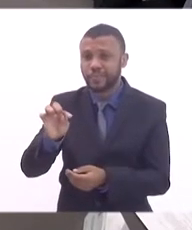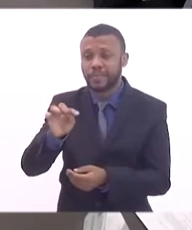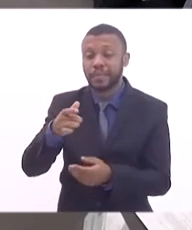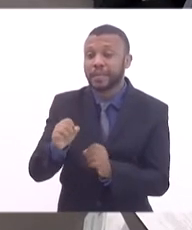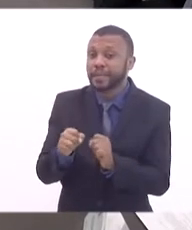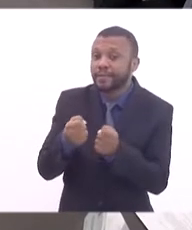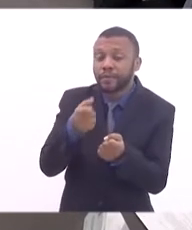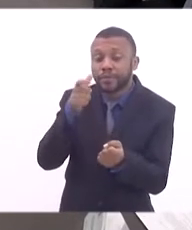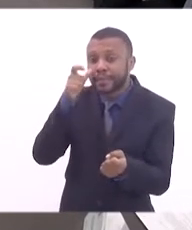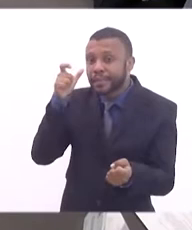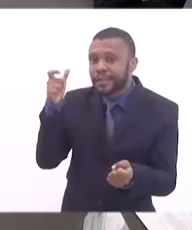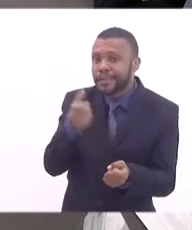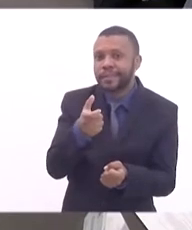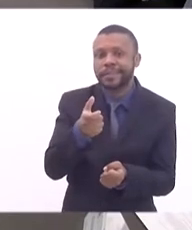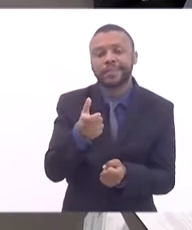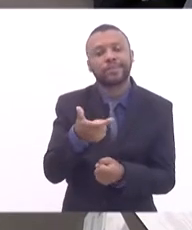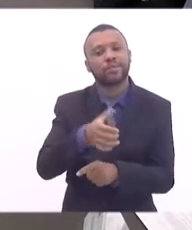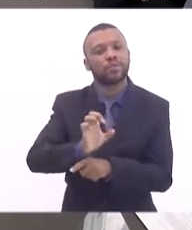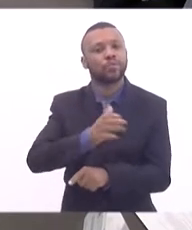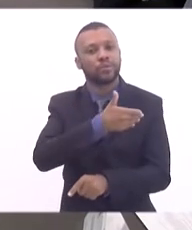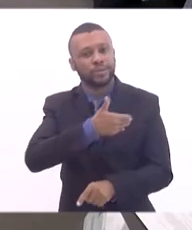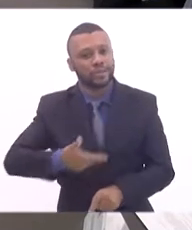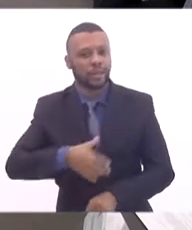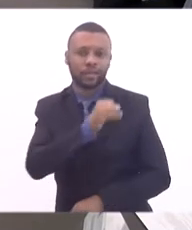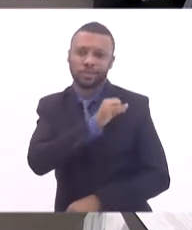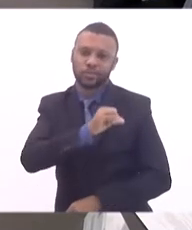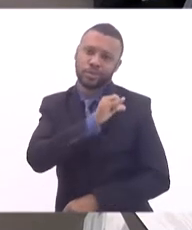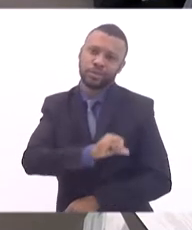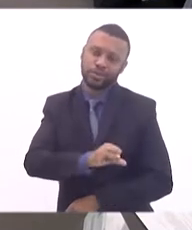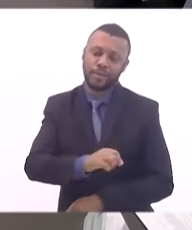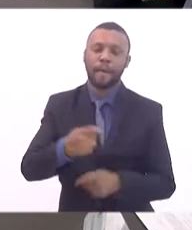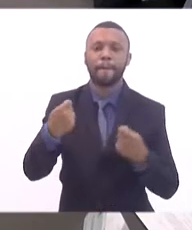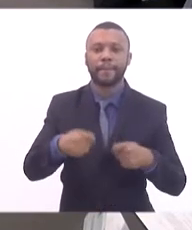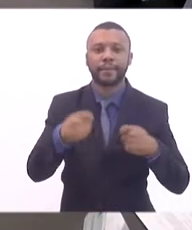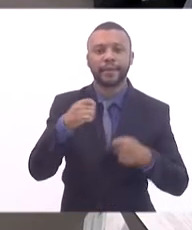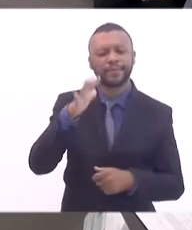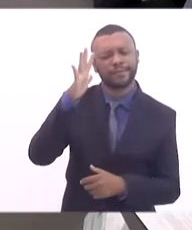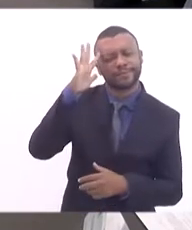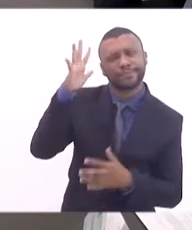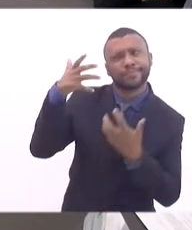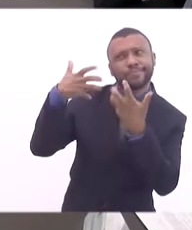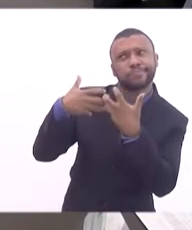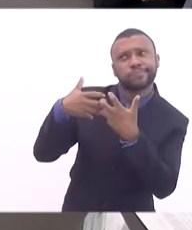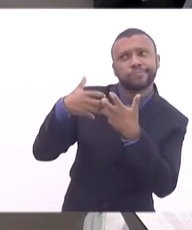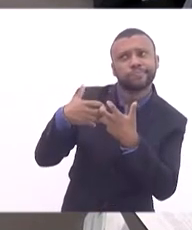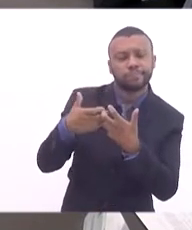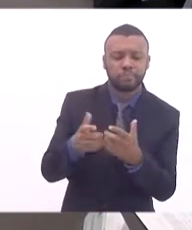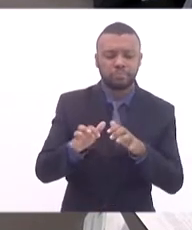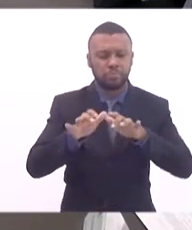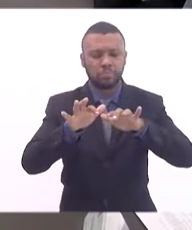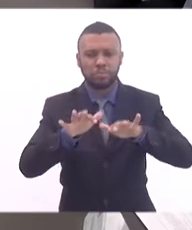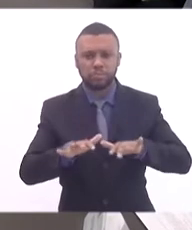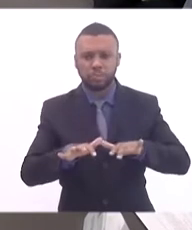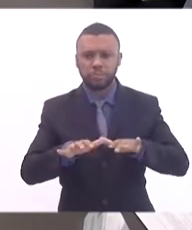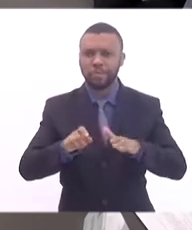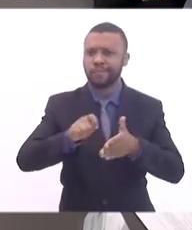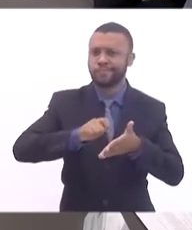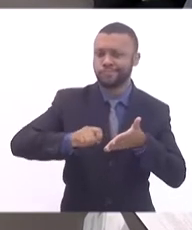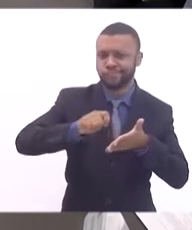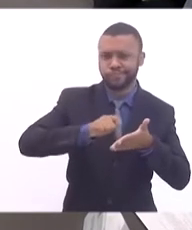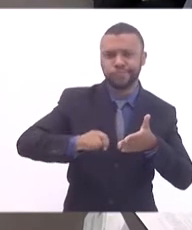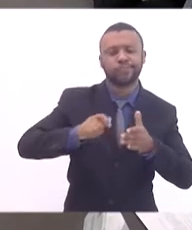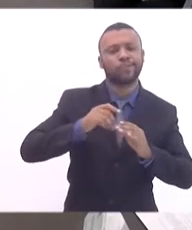Estado do Rio de Janeiro tinha que ir a provocar por escrito adulta